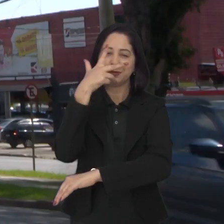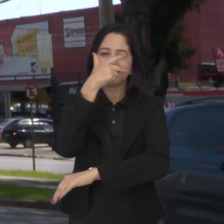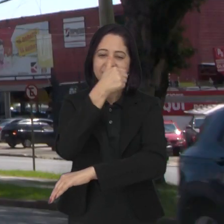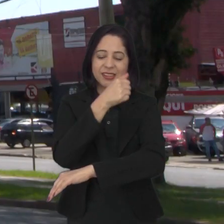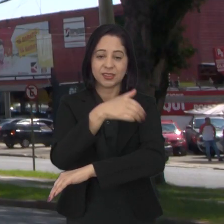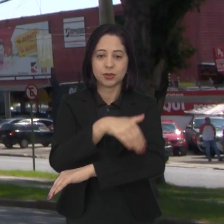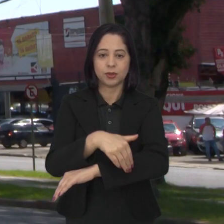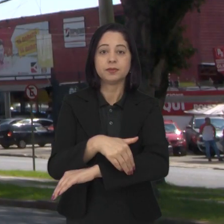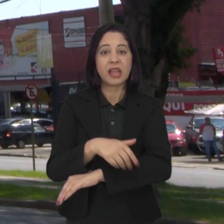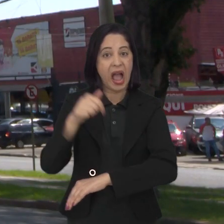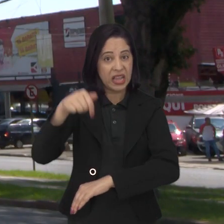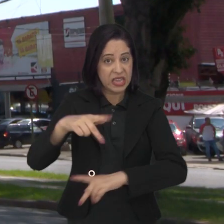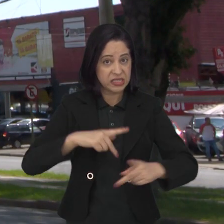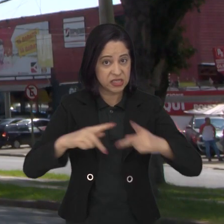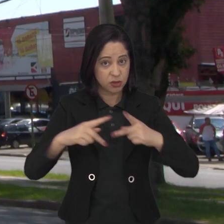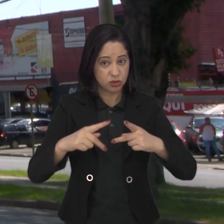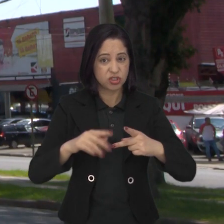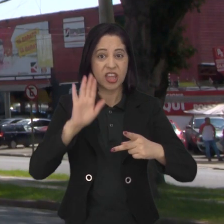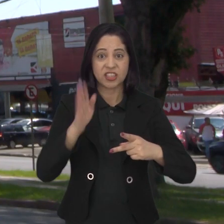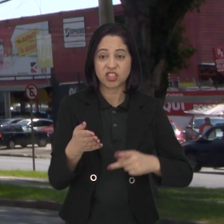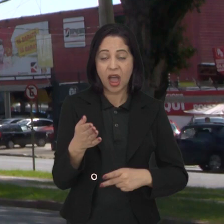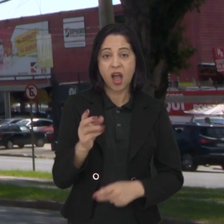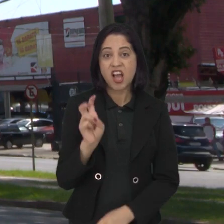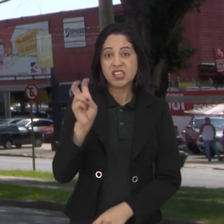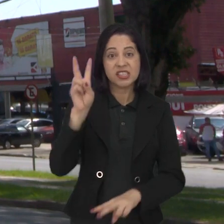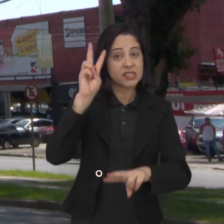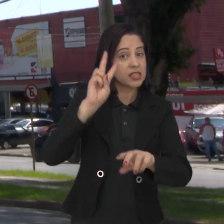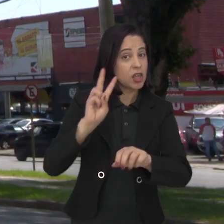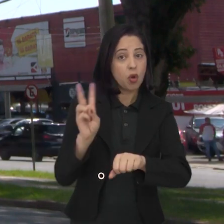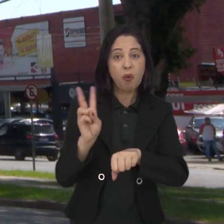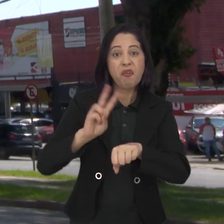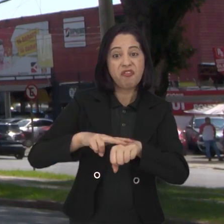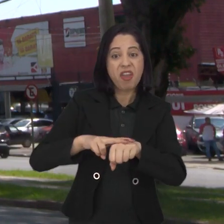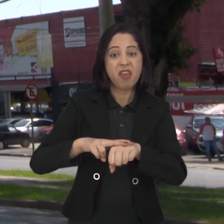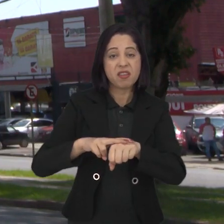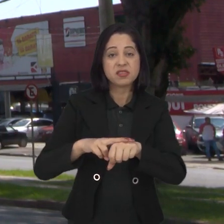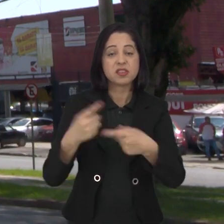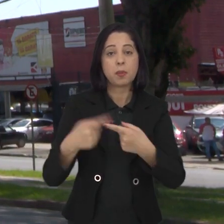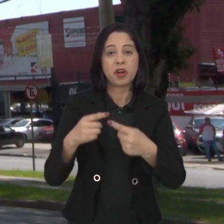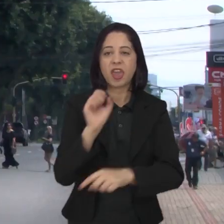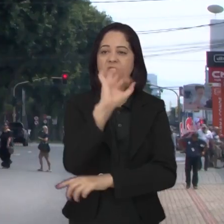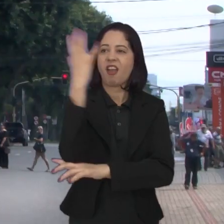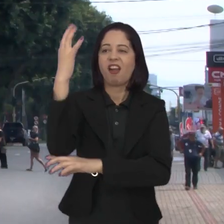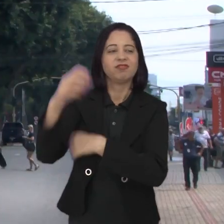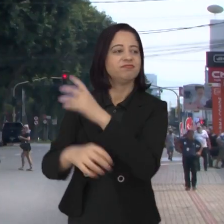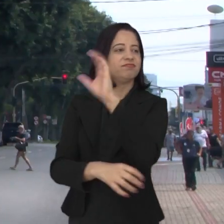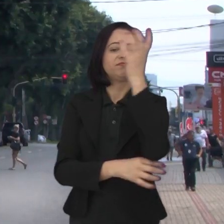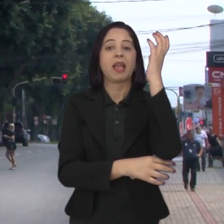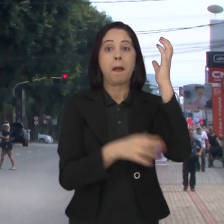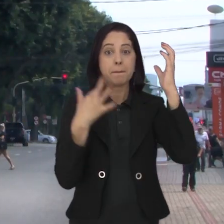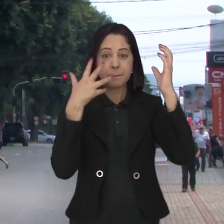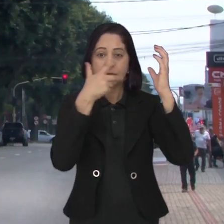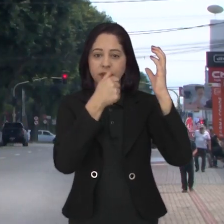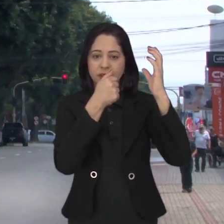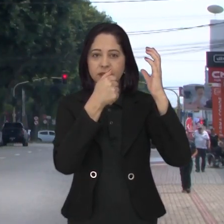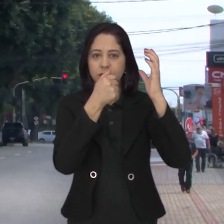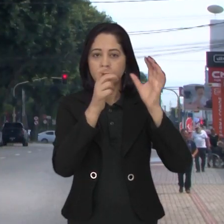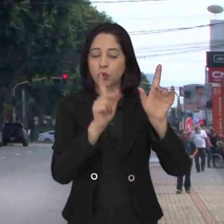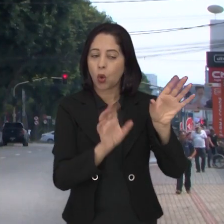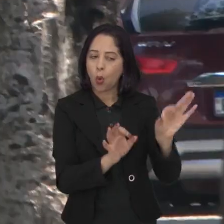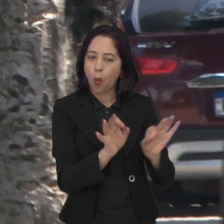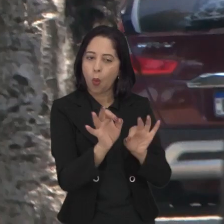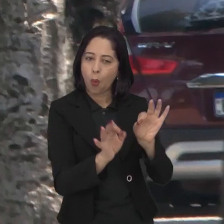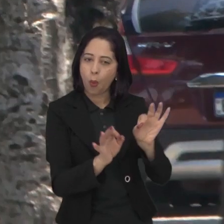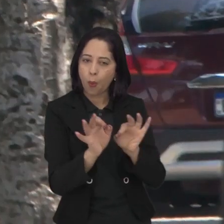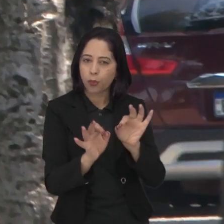São José já foi reconhecida 5 vezes pela excelência na arborização urbana. O Plano Municipal de Arborização